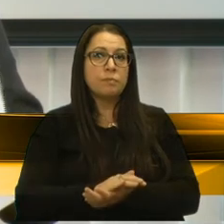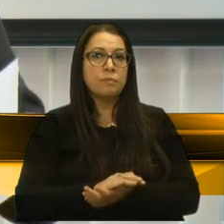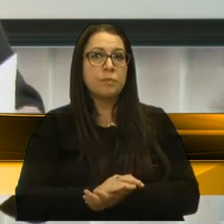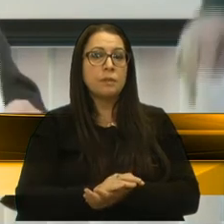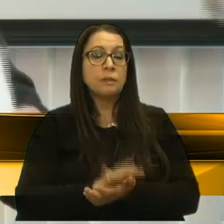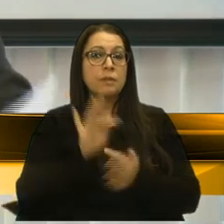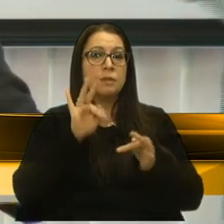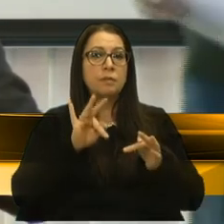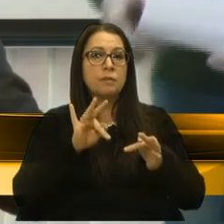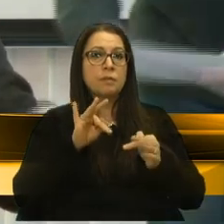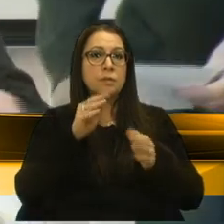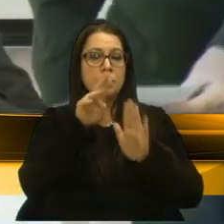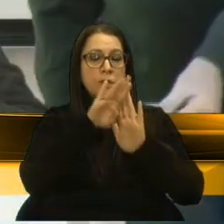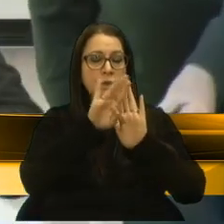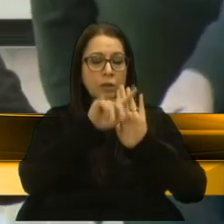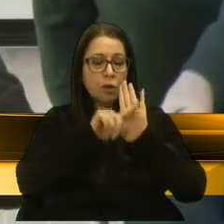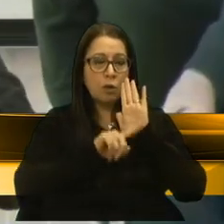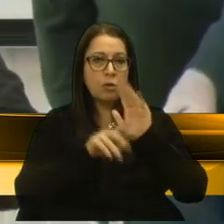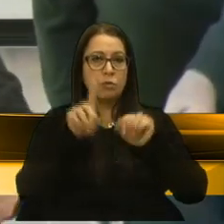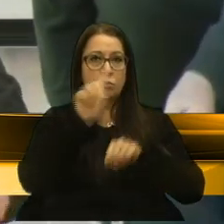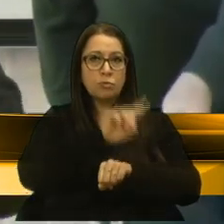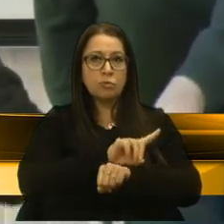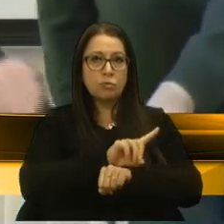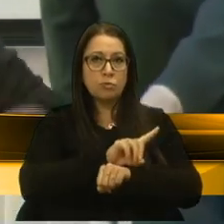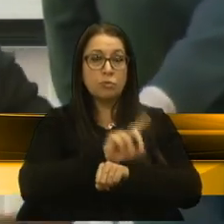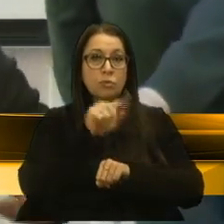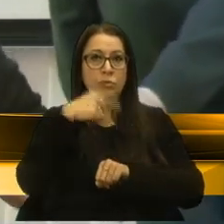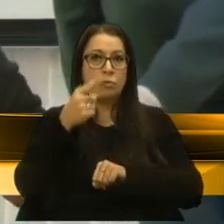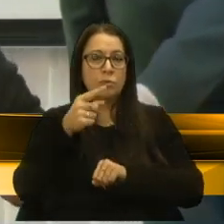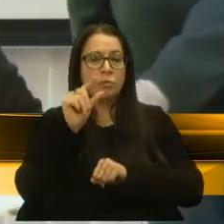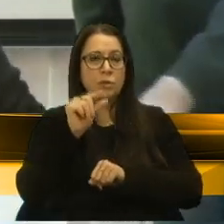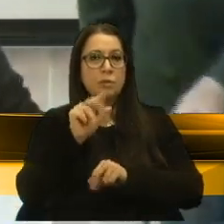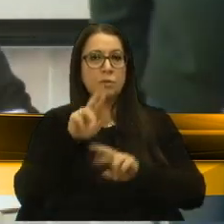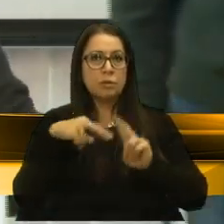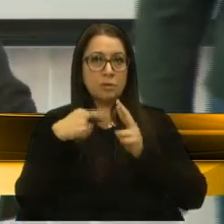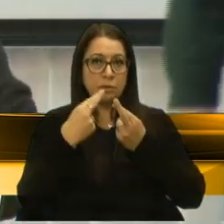está encerrada a ordem do dia. Passemos ao espaço do pequeno expediente.